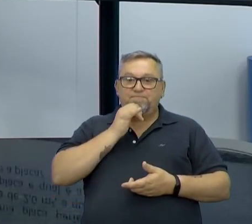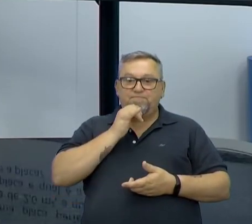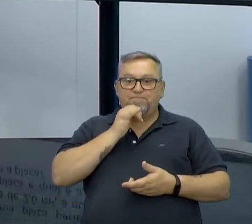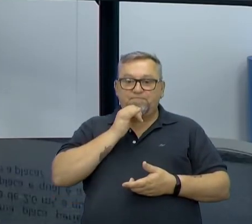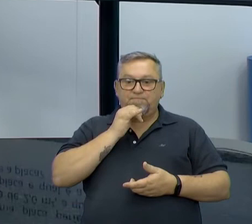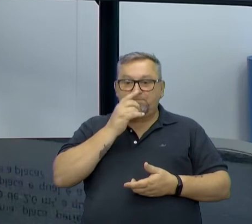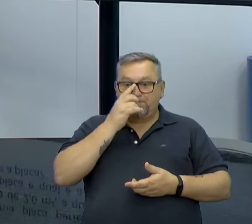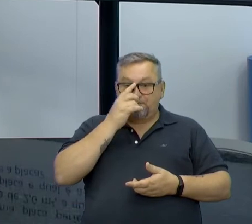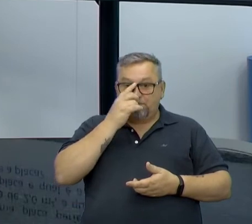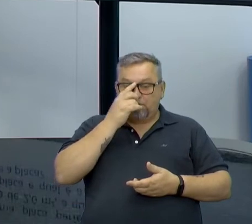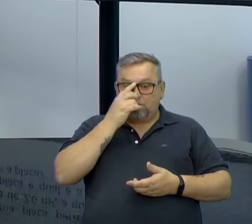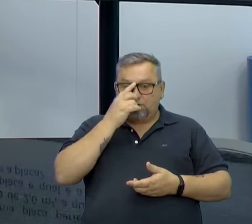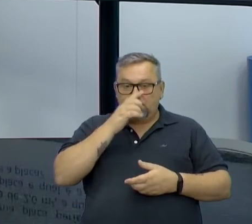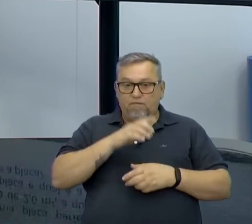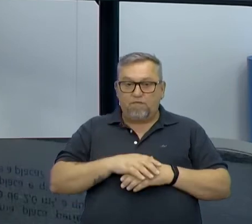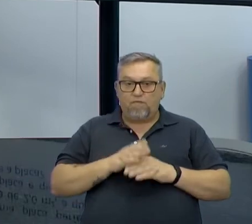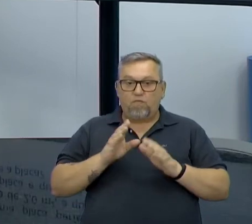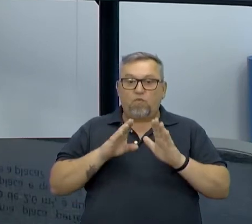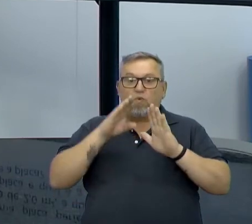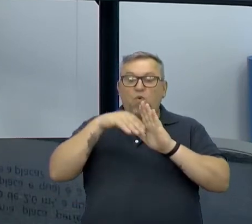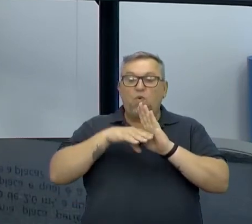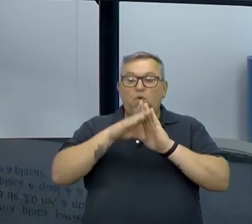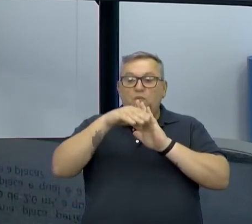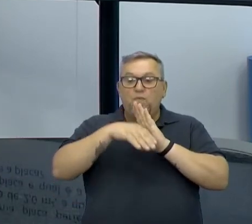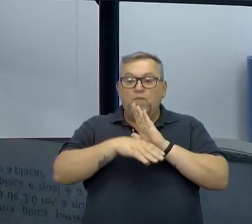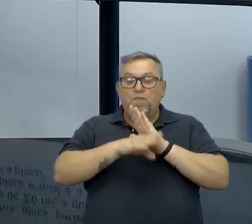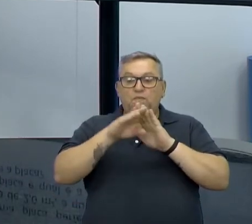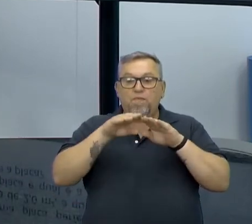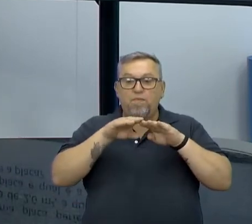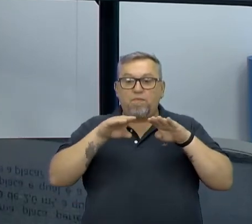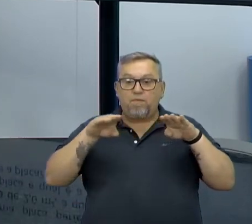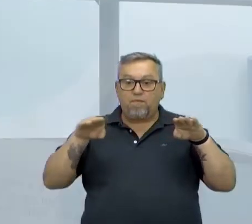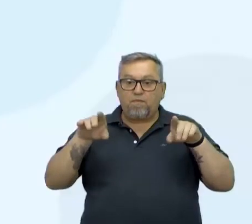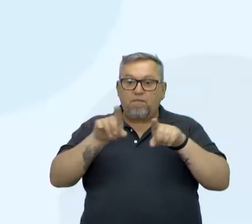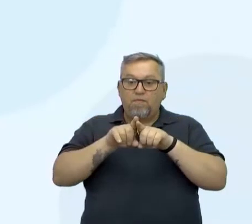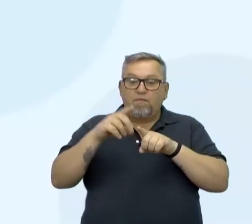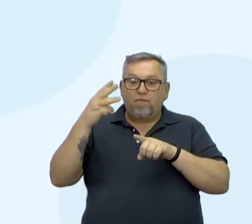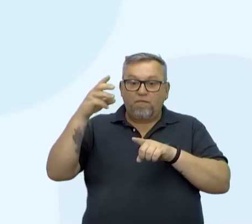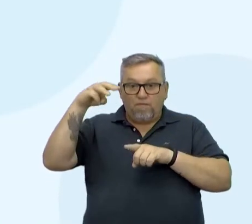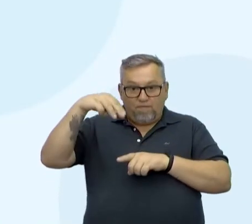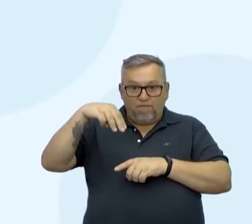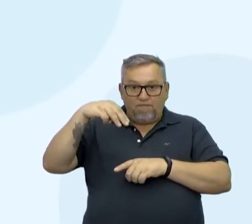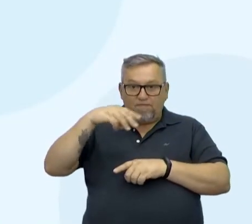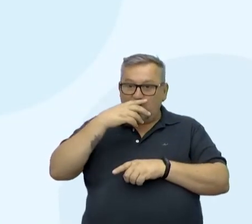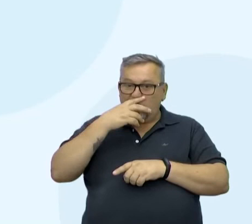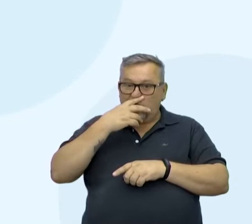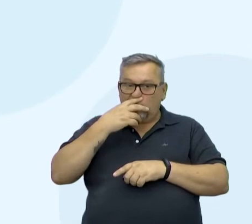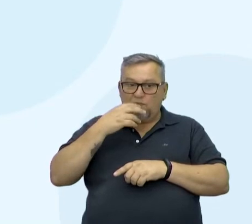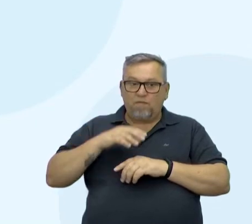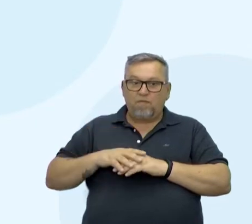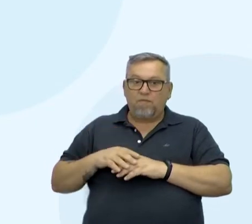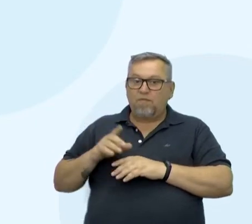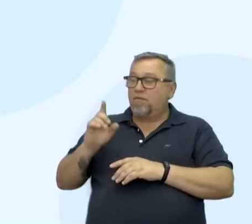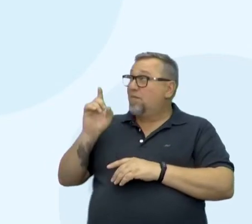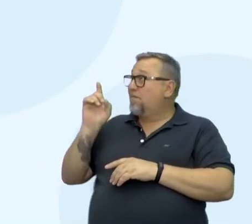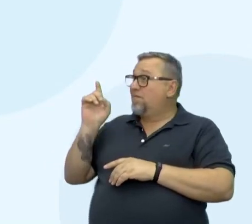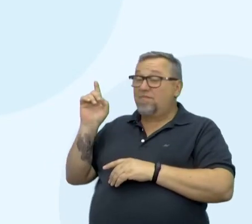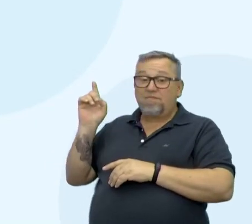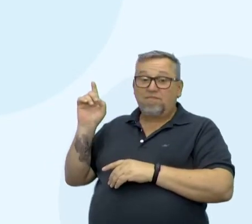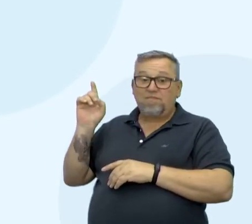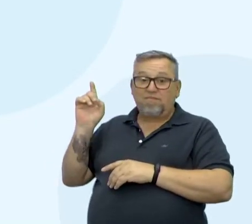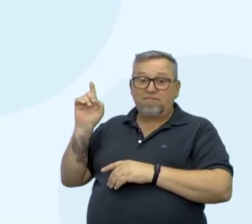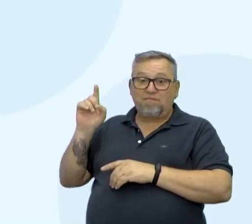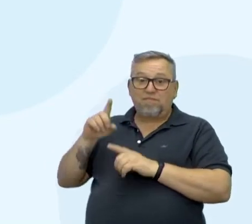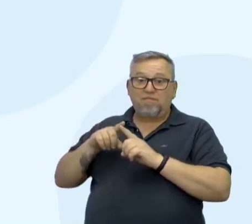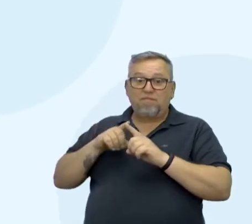Ó, uma onda eletromagnética plana de comprimento de onda de 3 metros propaga-se no vácuo na direção